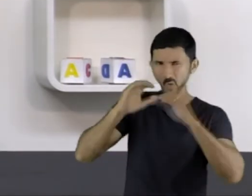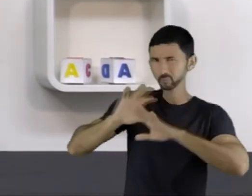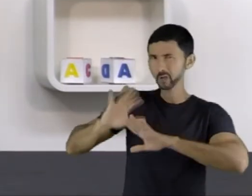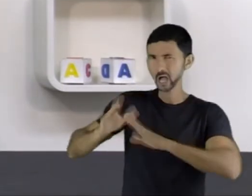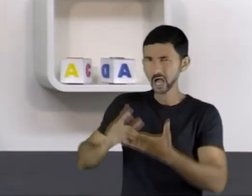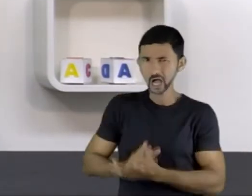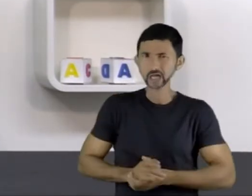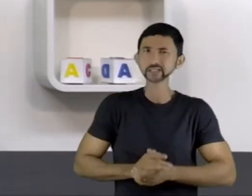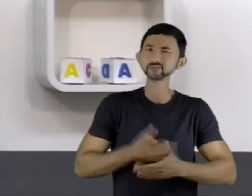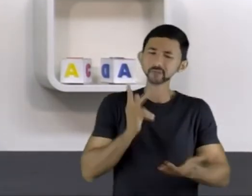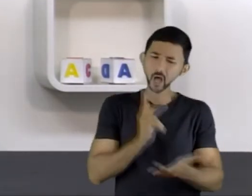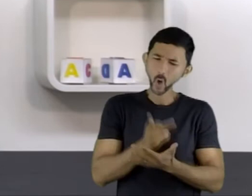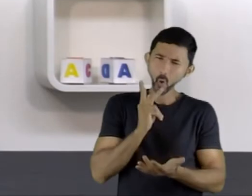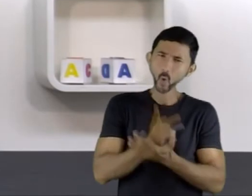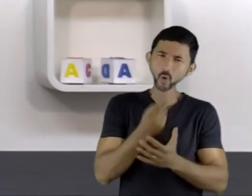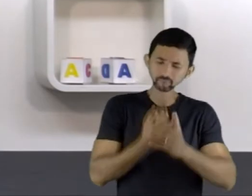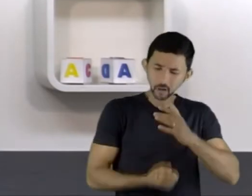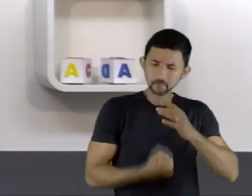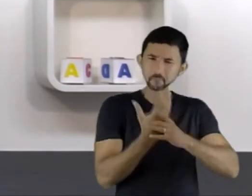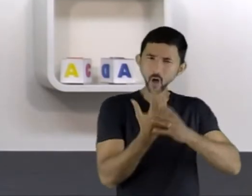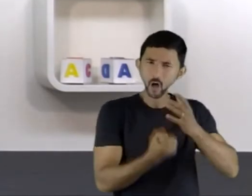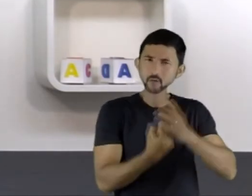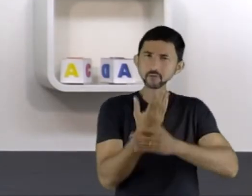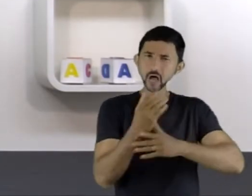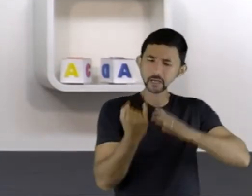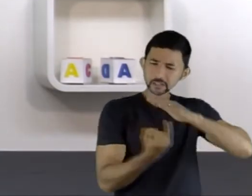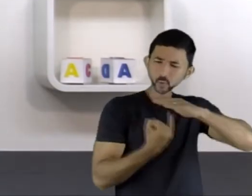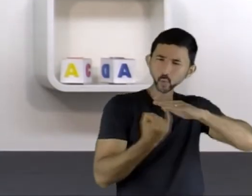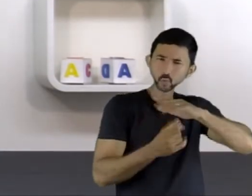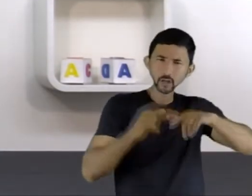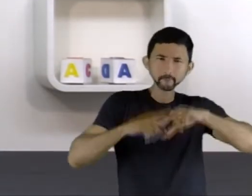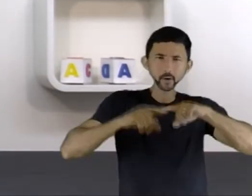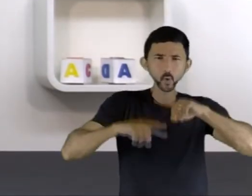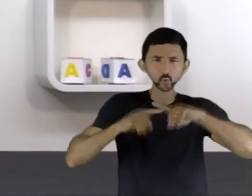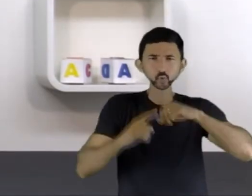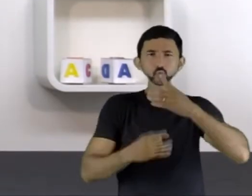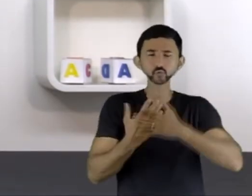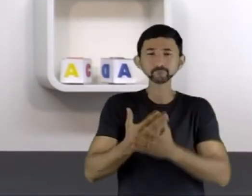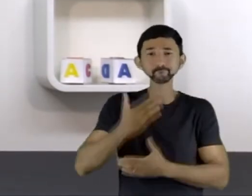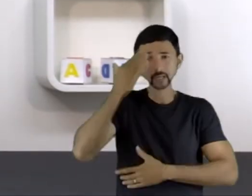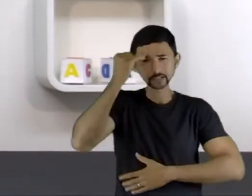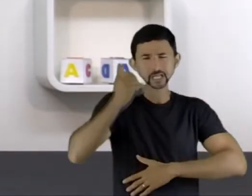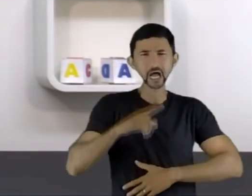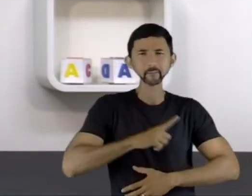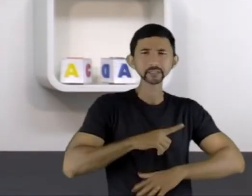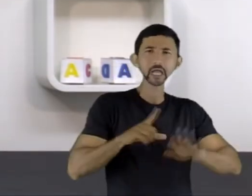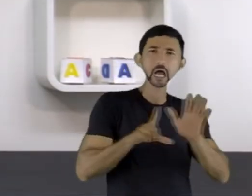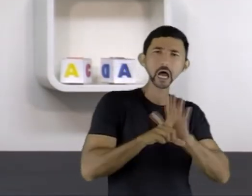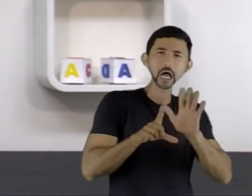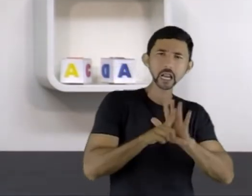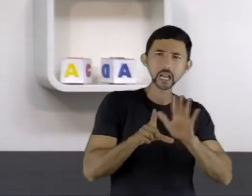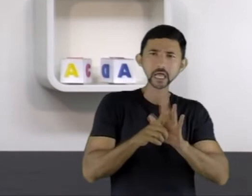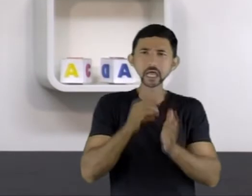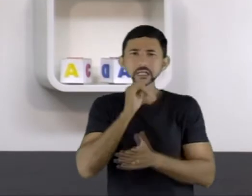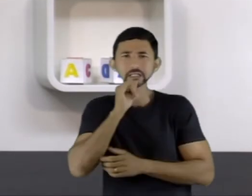e continuaram a produzir. A gente sabe que existe uma lei, né, que é a chamada lei da oferta e da